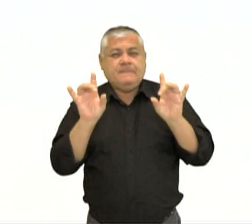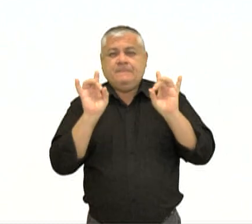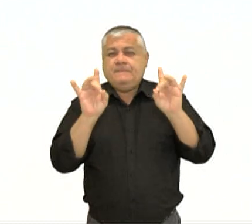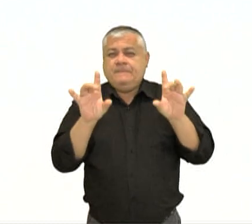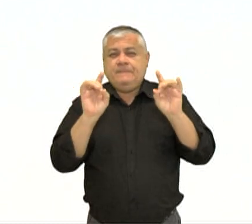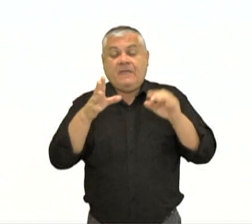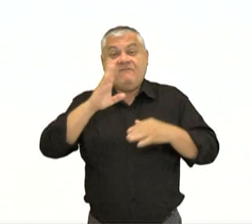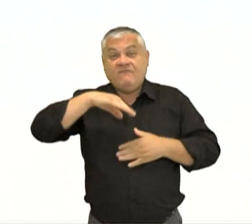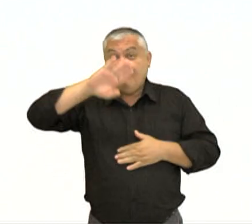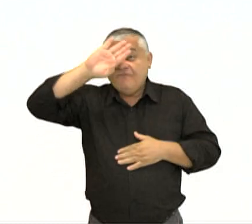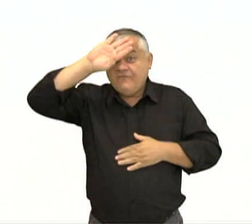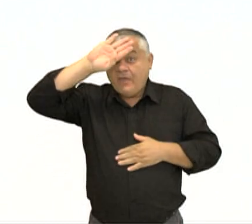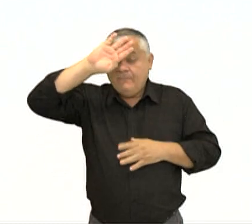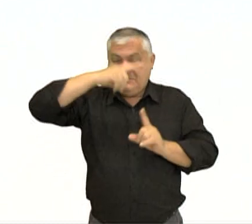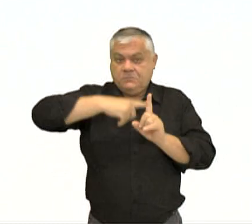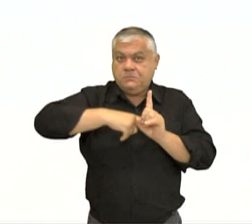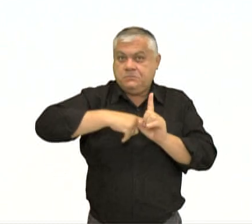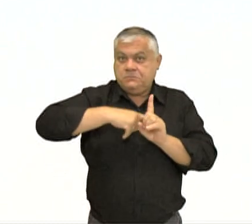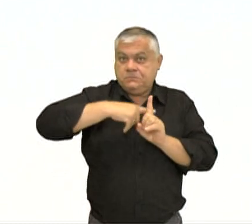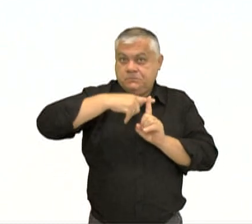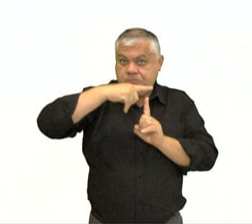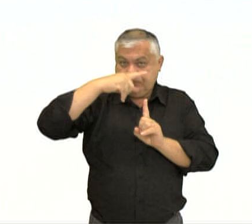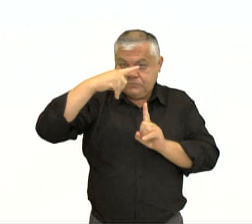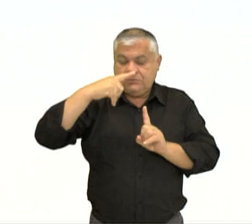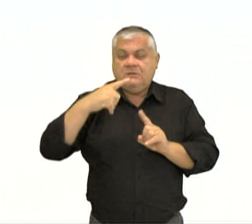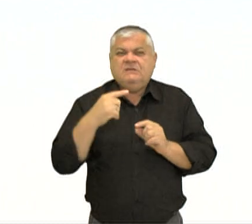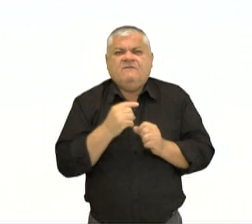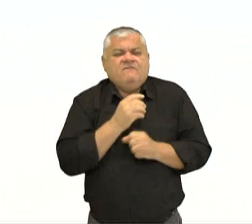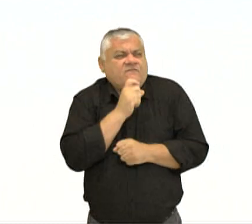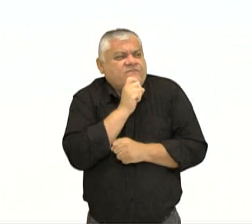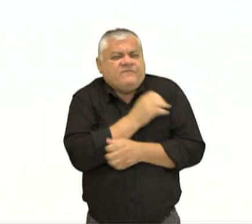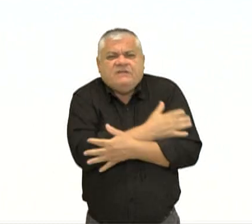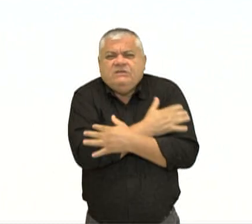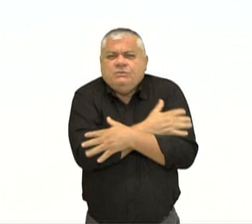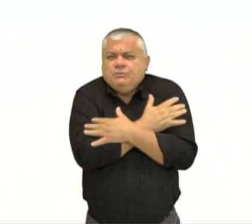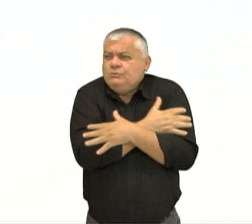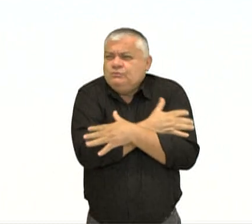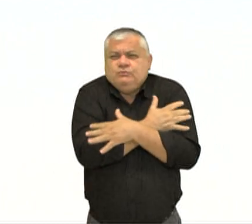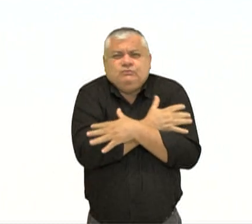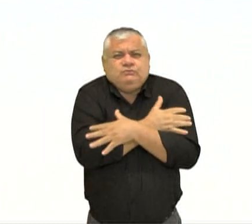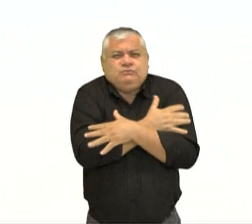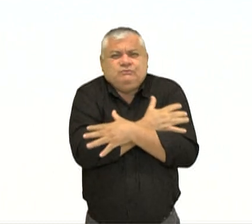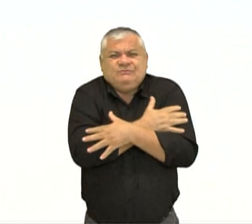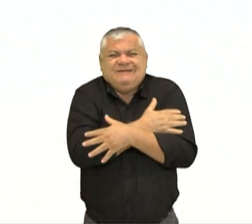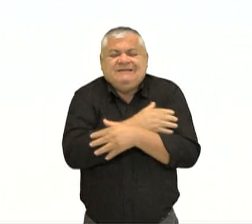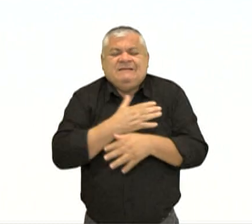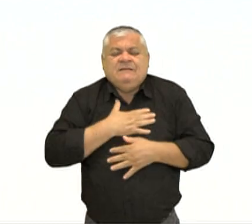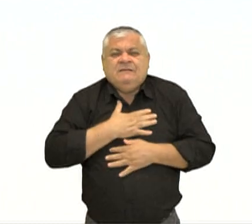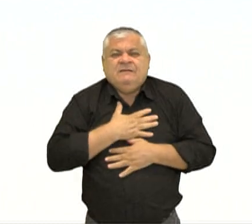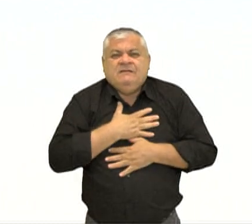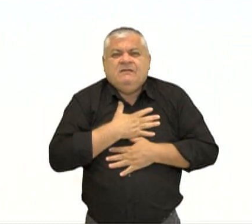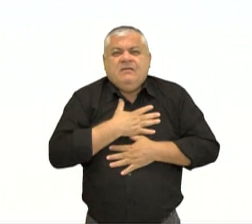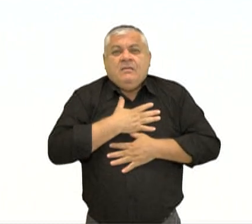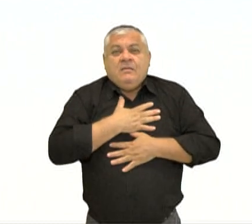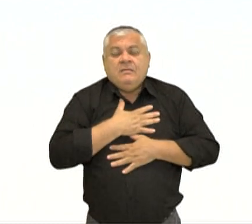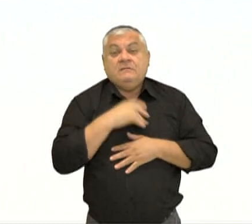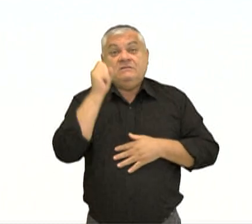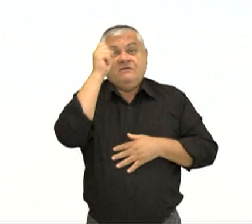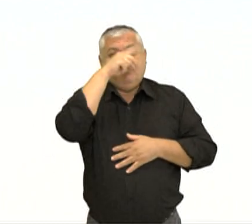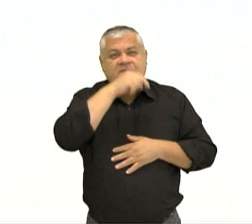vezes acompanhada de febre alta, tá? Calafrios e, além da dificuldade